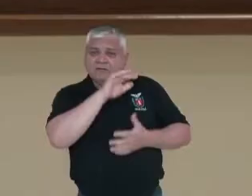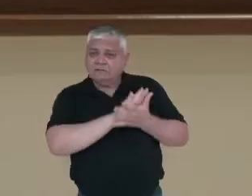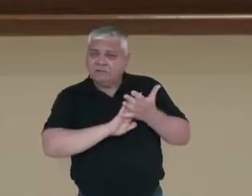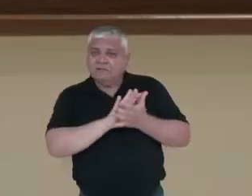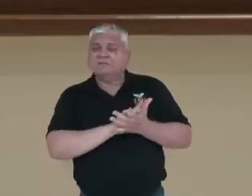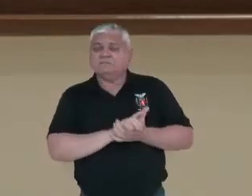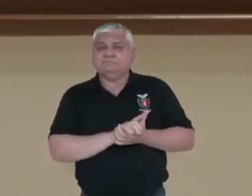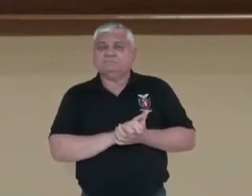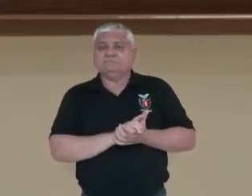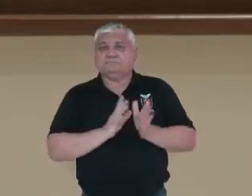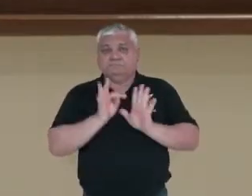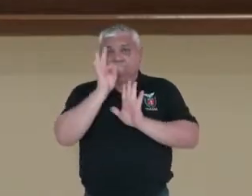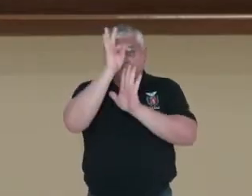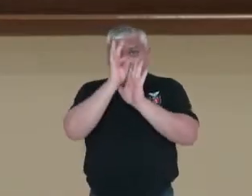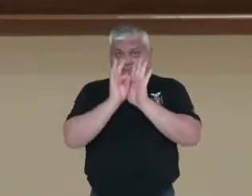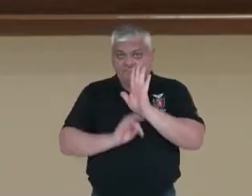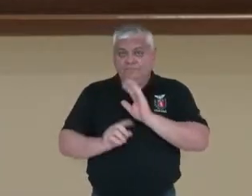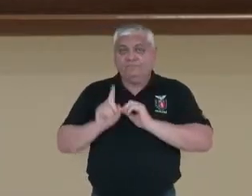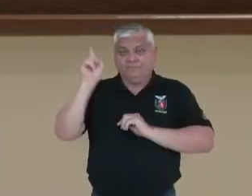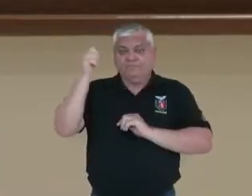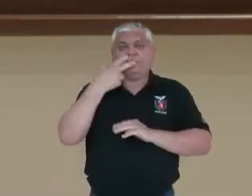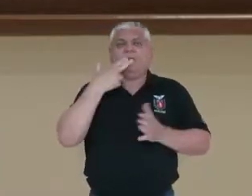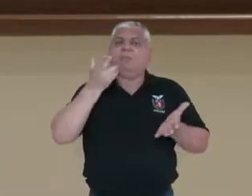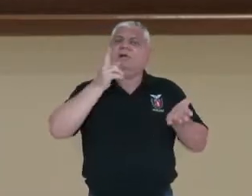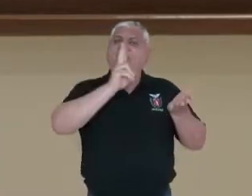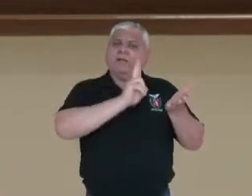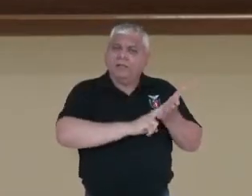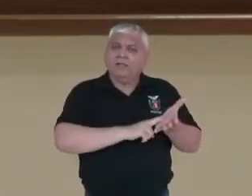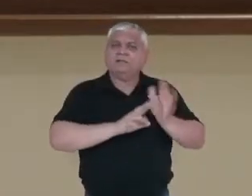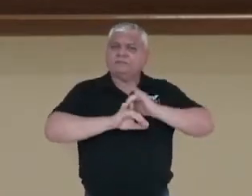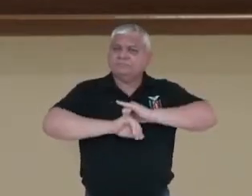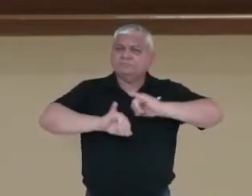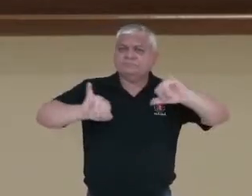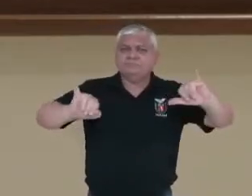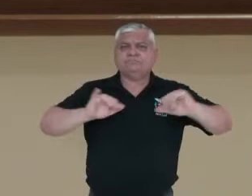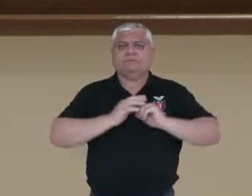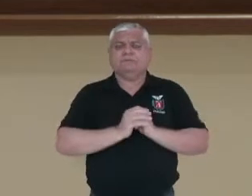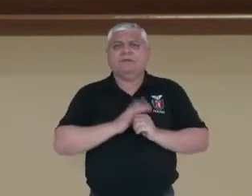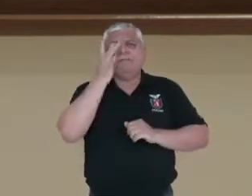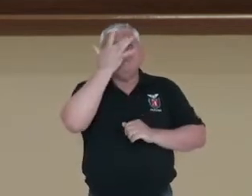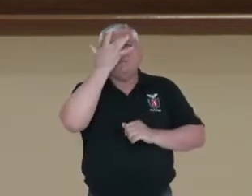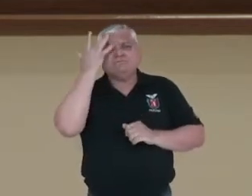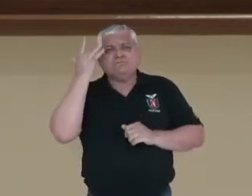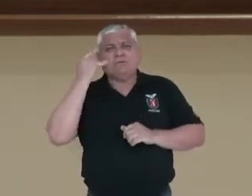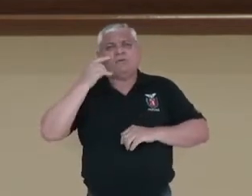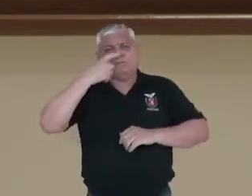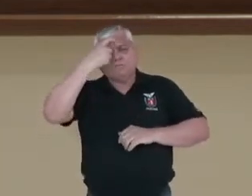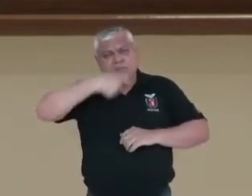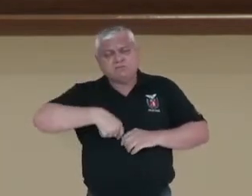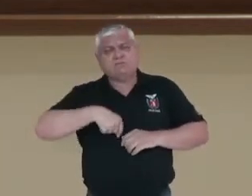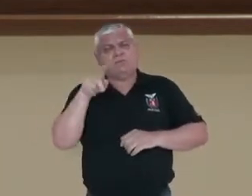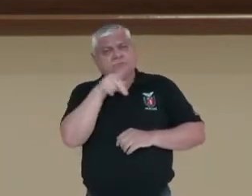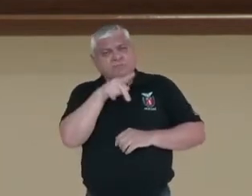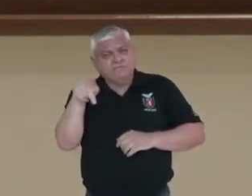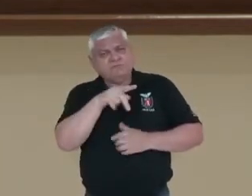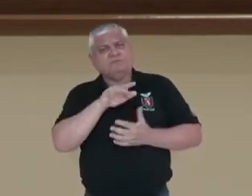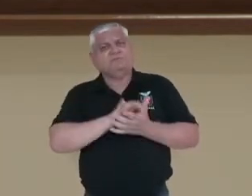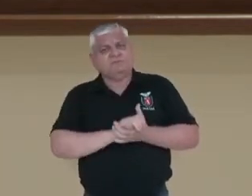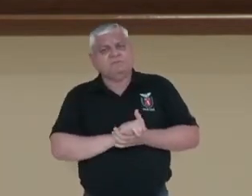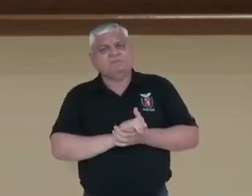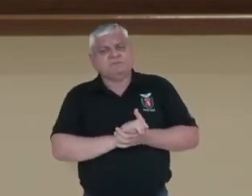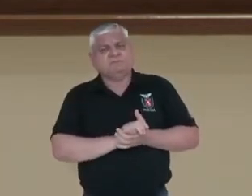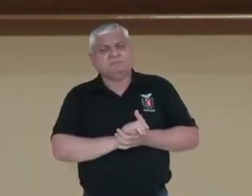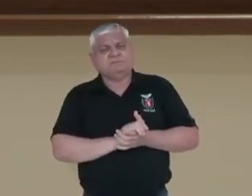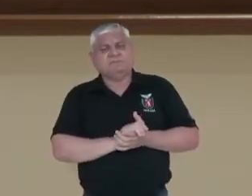texto que nós acabamos de ler é uma carta, né? É uma carta de um leitor. É uma professora, a